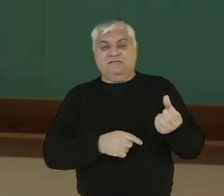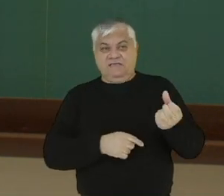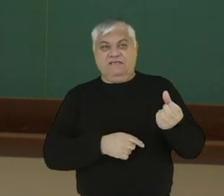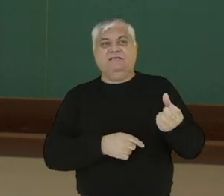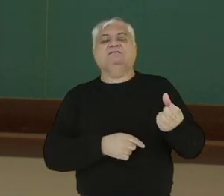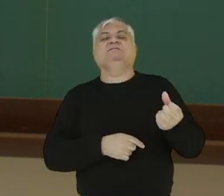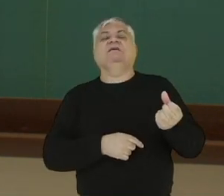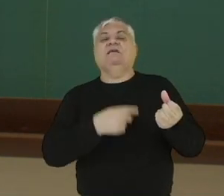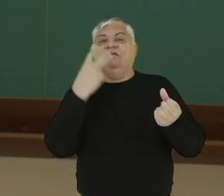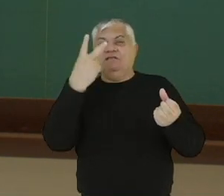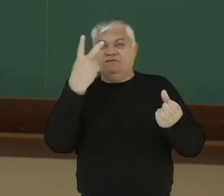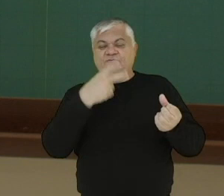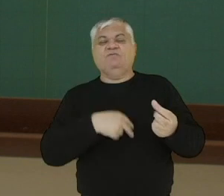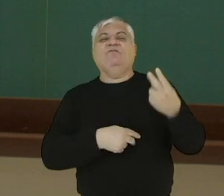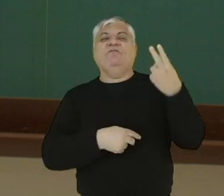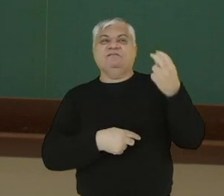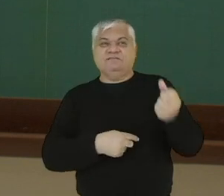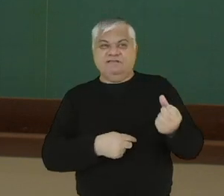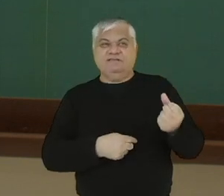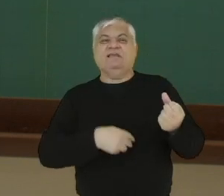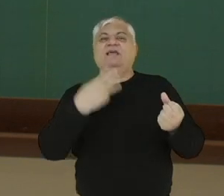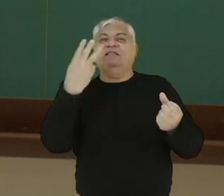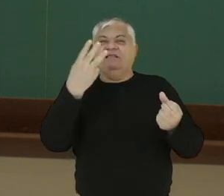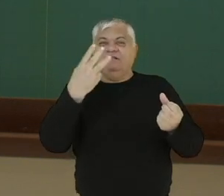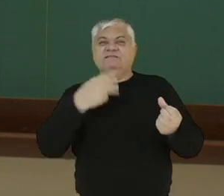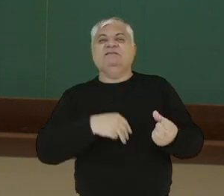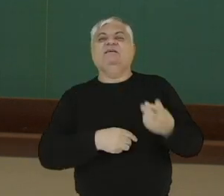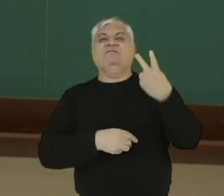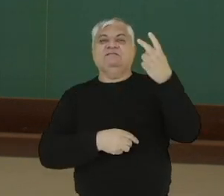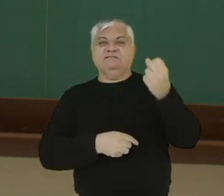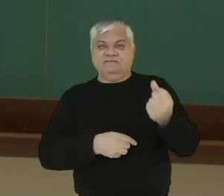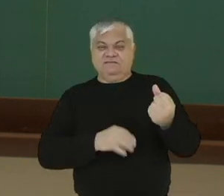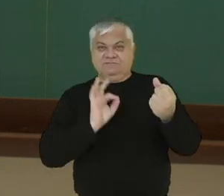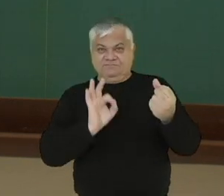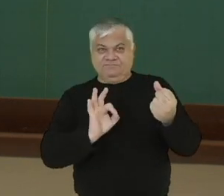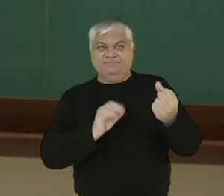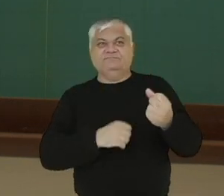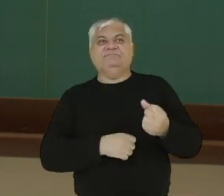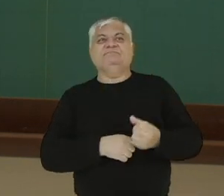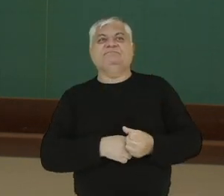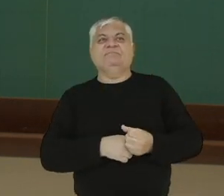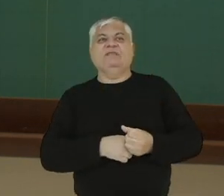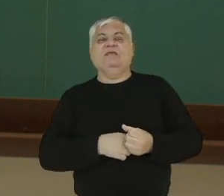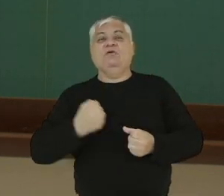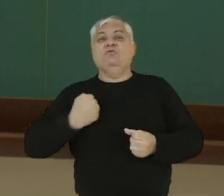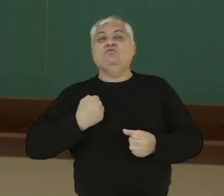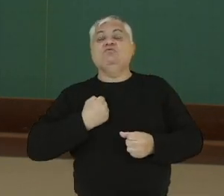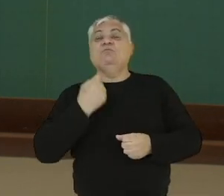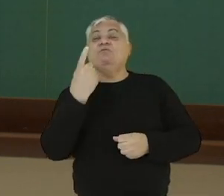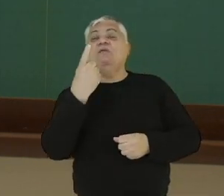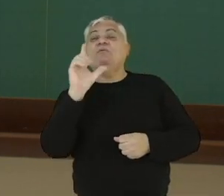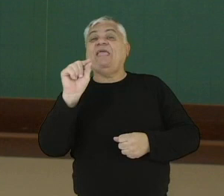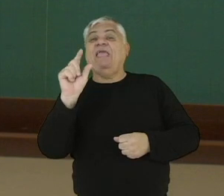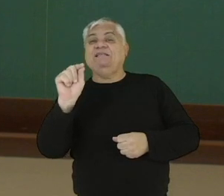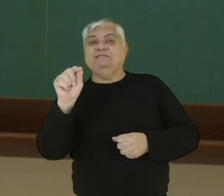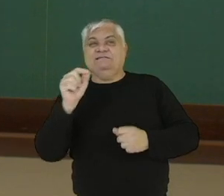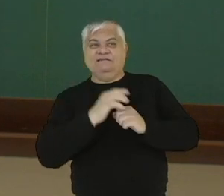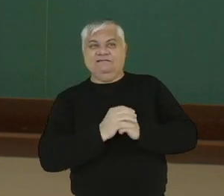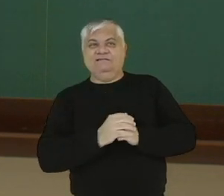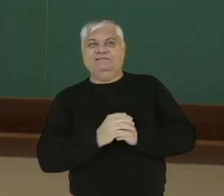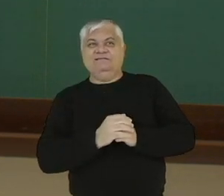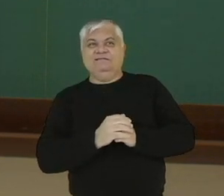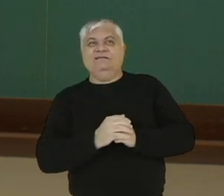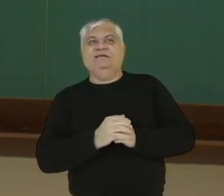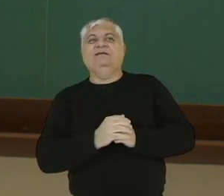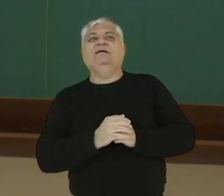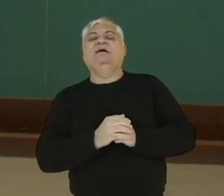letra eu tenho 26 opções, para a terceira letra eu tenho 26 opções. Para o primeiro algarismo eu tenho 10 opções.